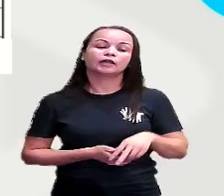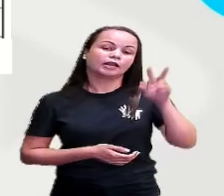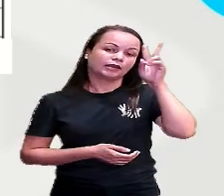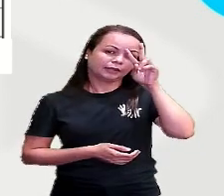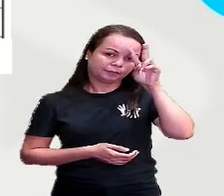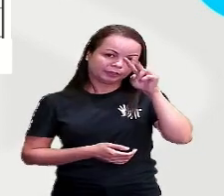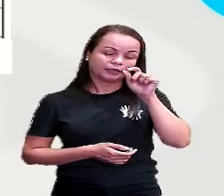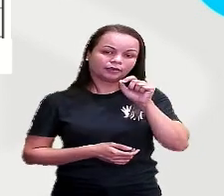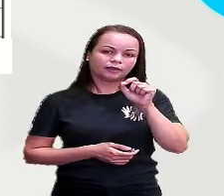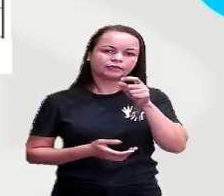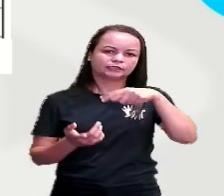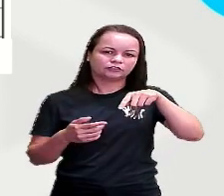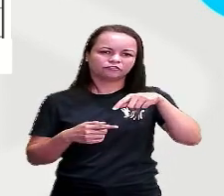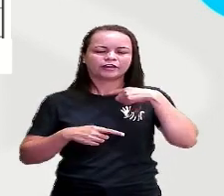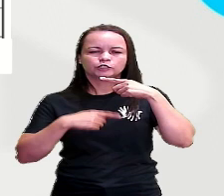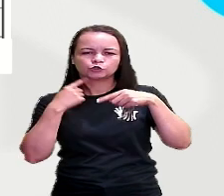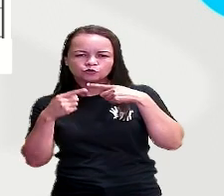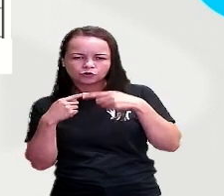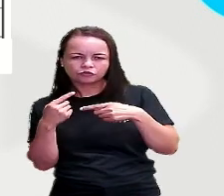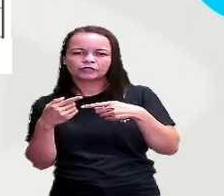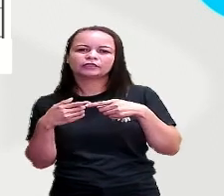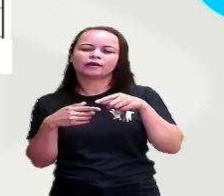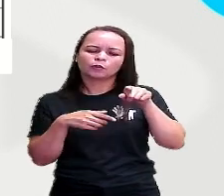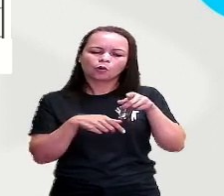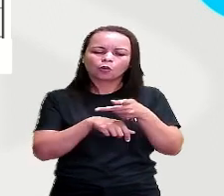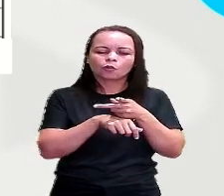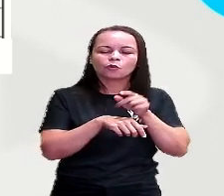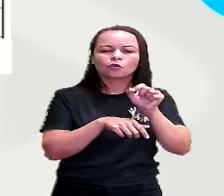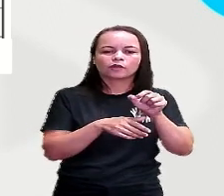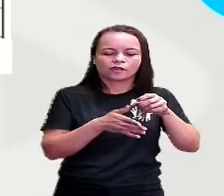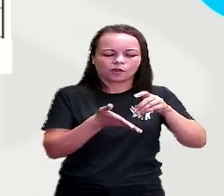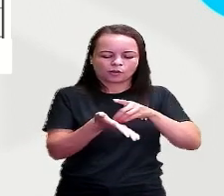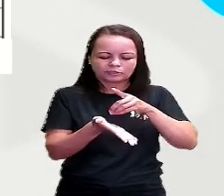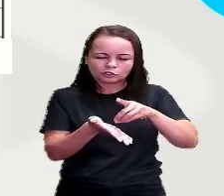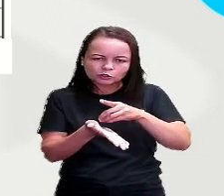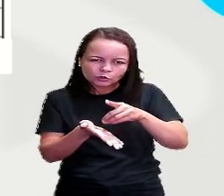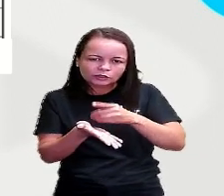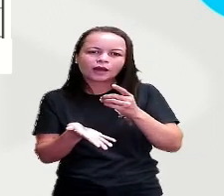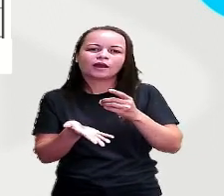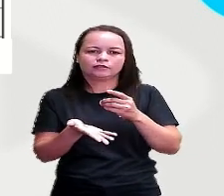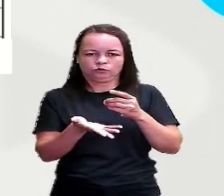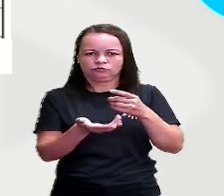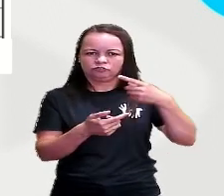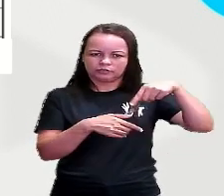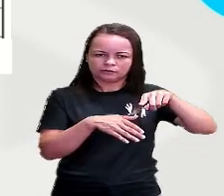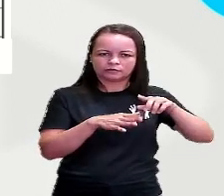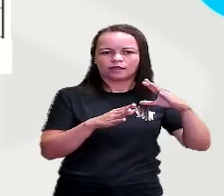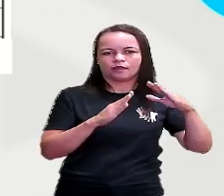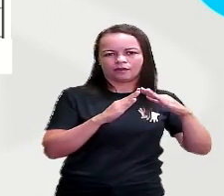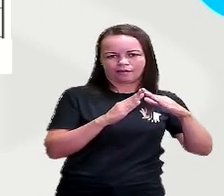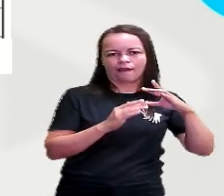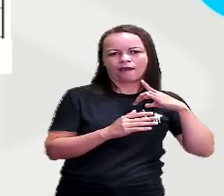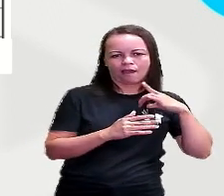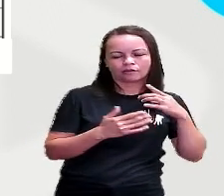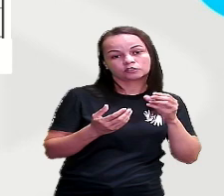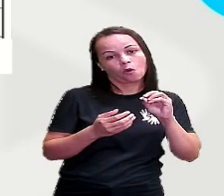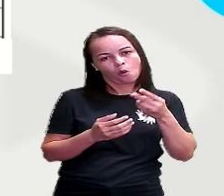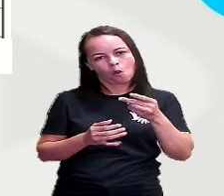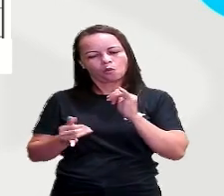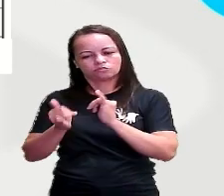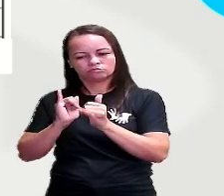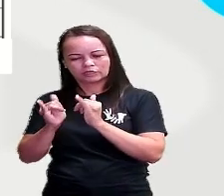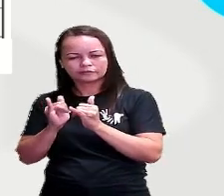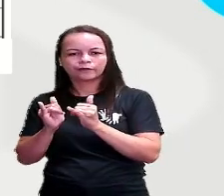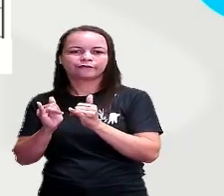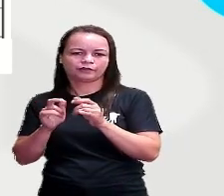no dicionário, ou dicionário físico, ou aquele online que eu mostrei a vocês, ou coloca lá no Google. E assim nós vamos escrevendo as palavras